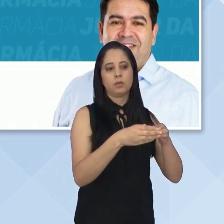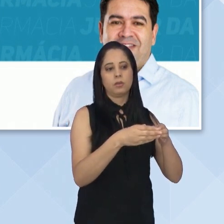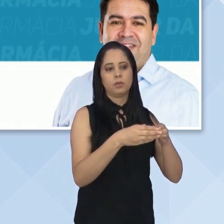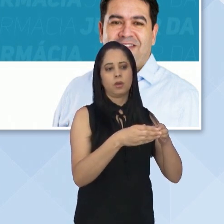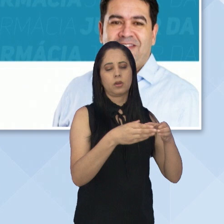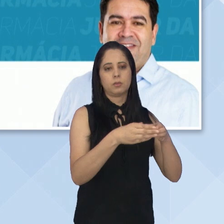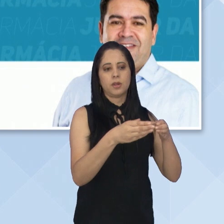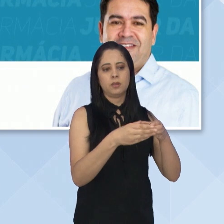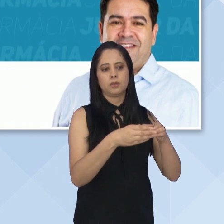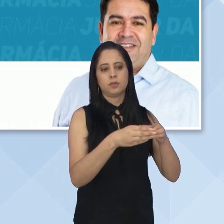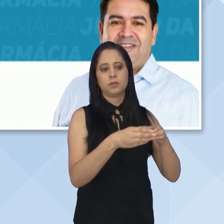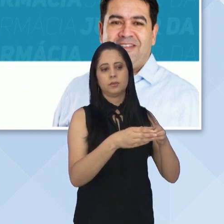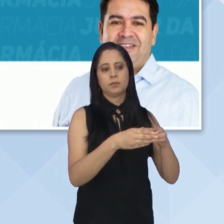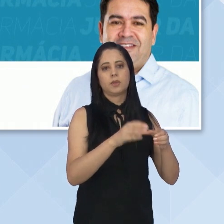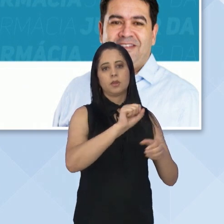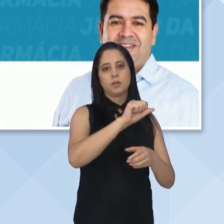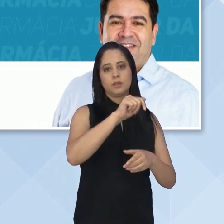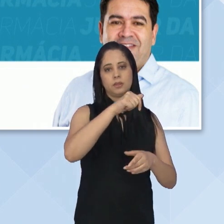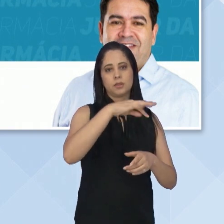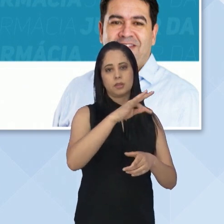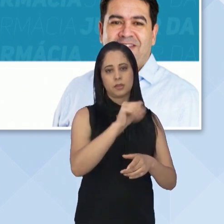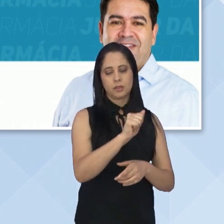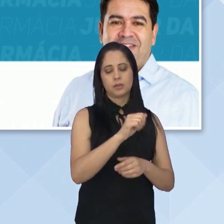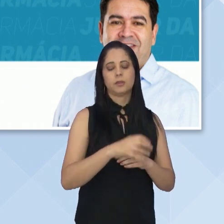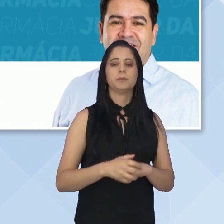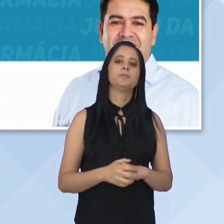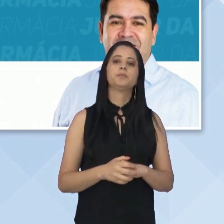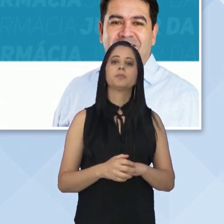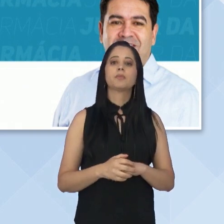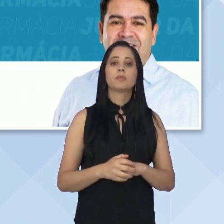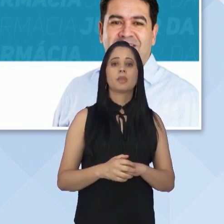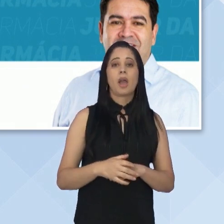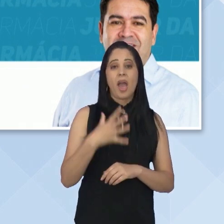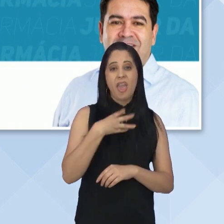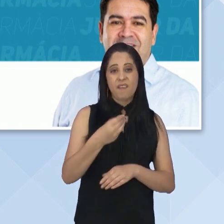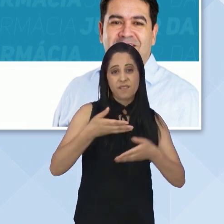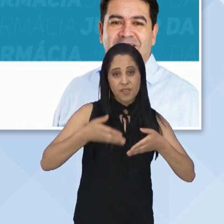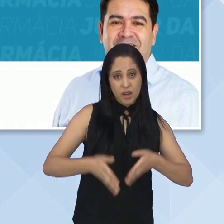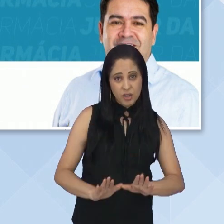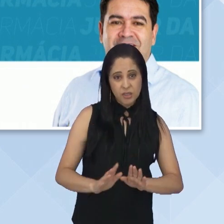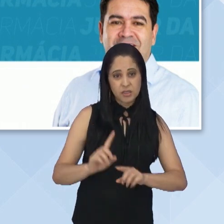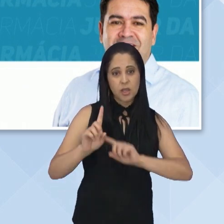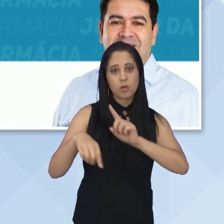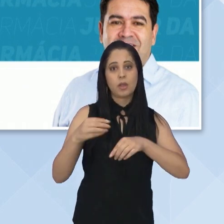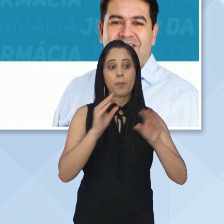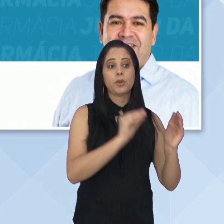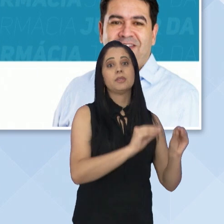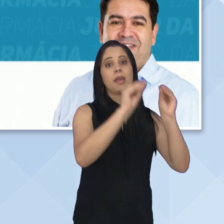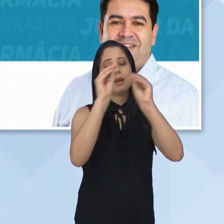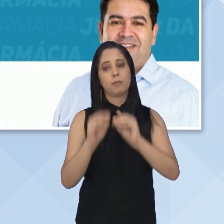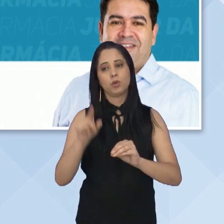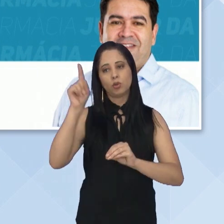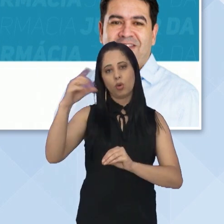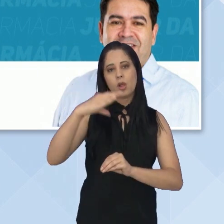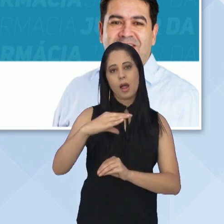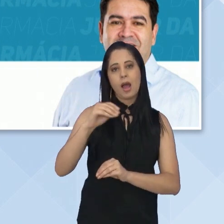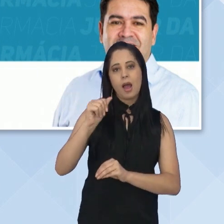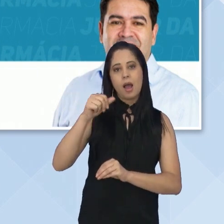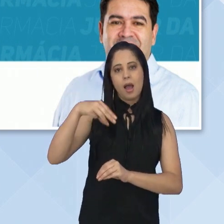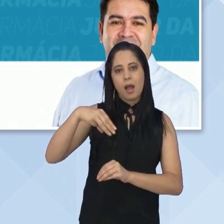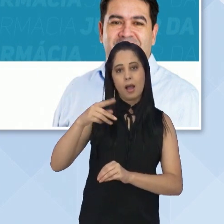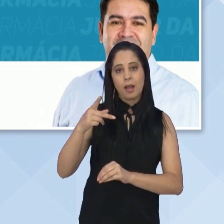teve a filha Aline. Após o nascimento da sua filha caçula, se mudou para o bairro Campo São José, na zona leste de São José dos